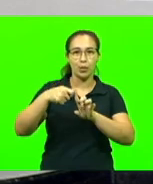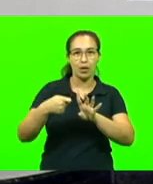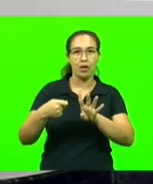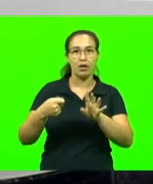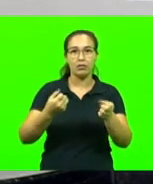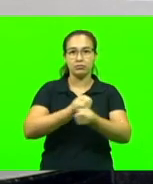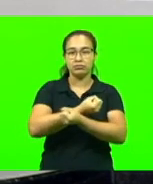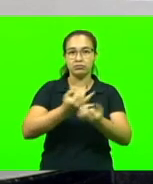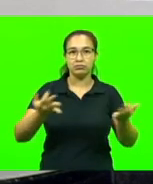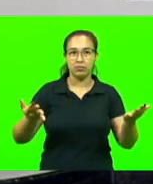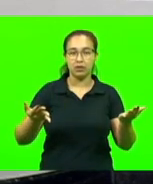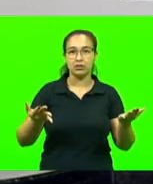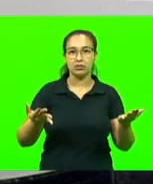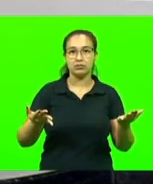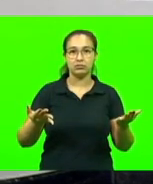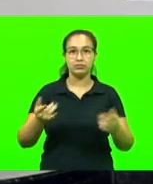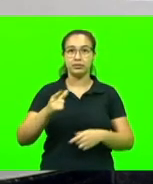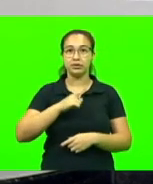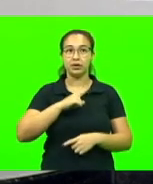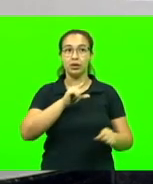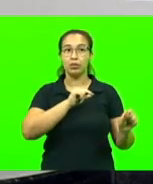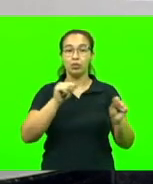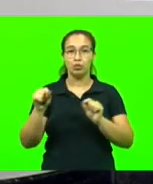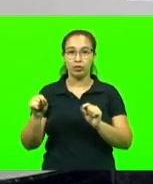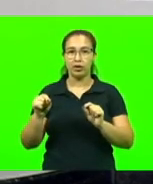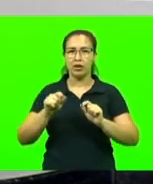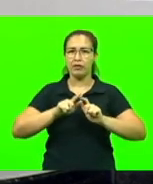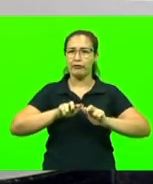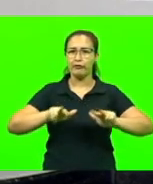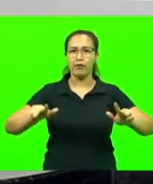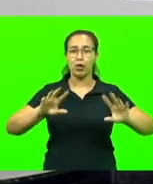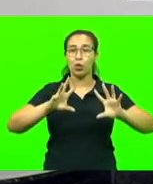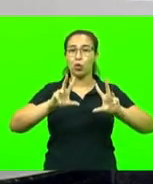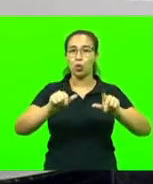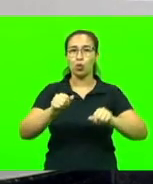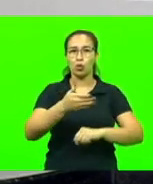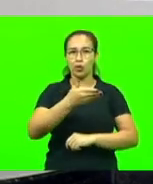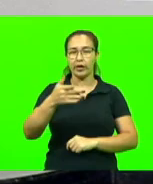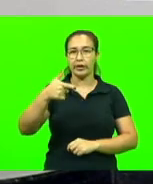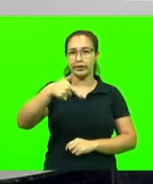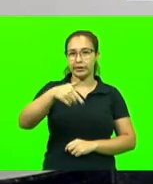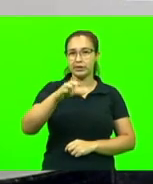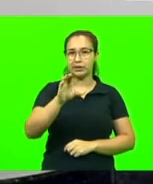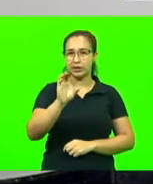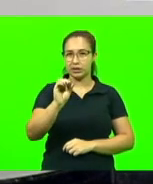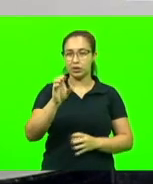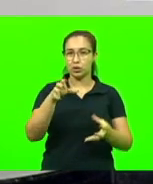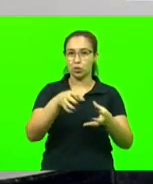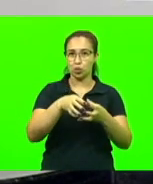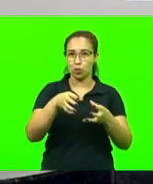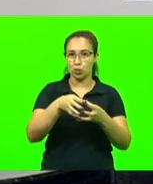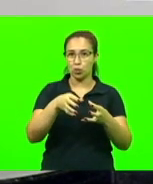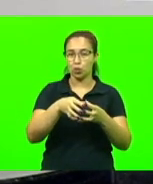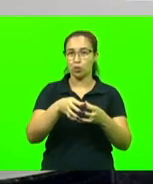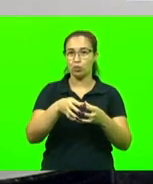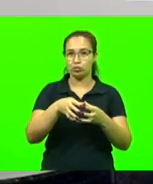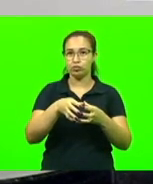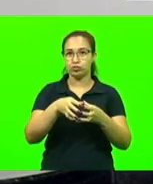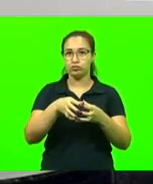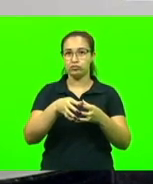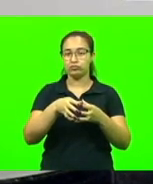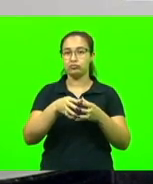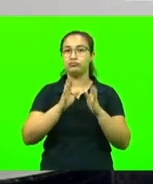lançamento do plano, nós temos uma série de municípios, todos os 70 primeiros já pactuaram,